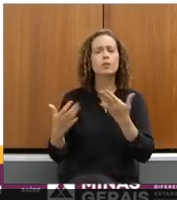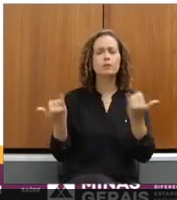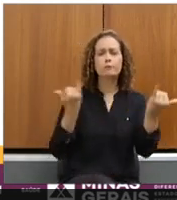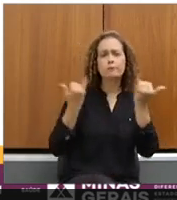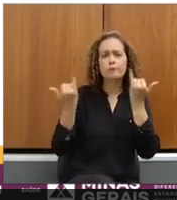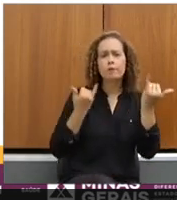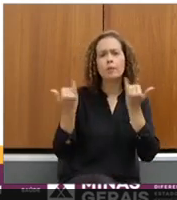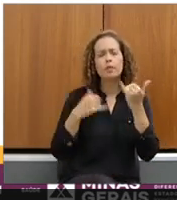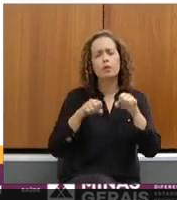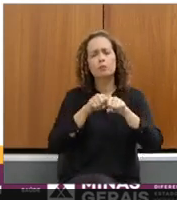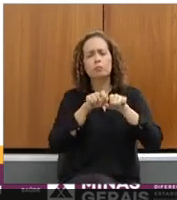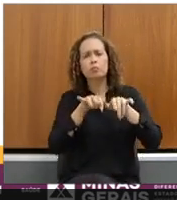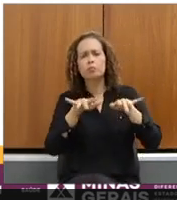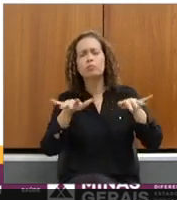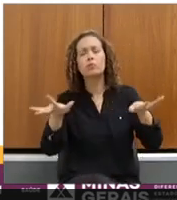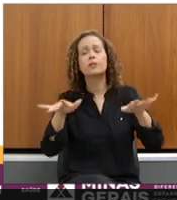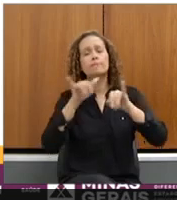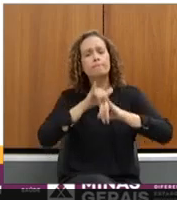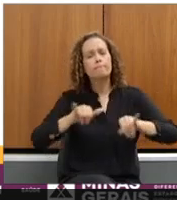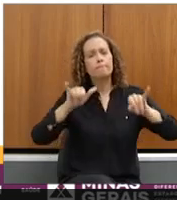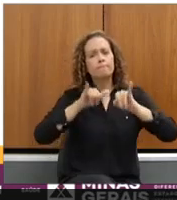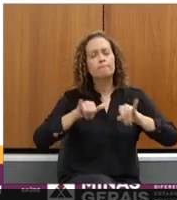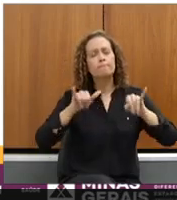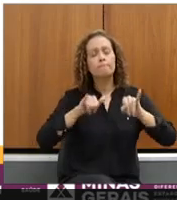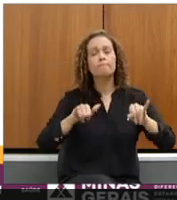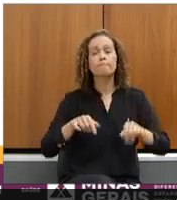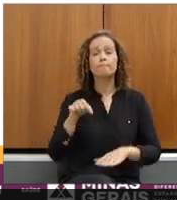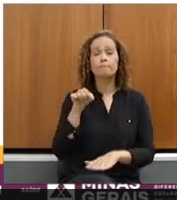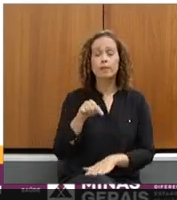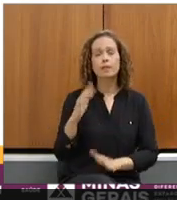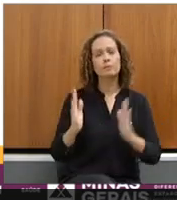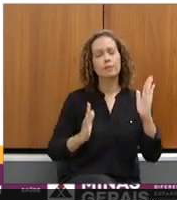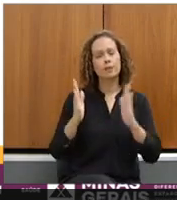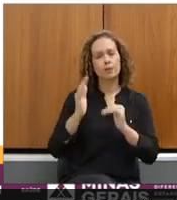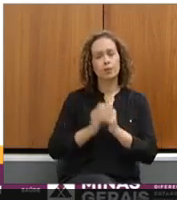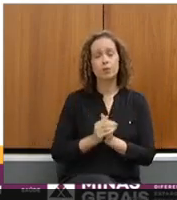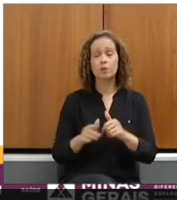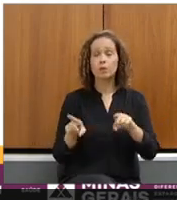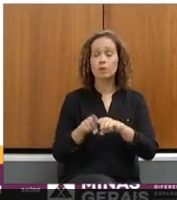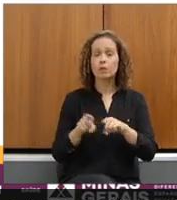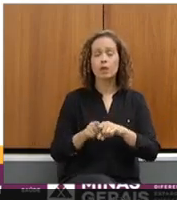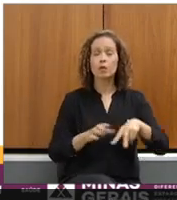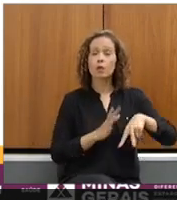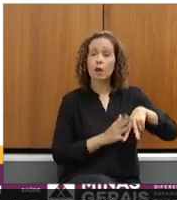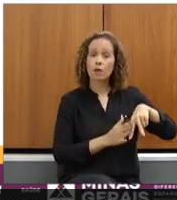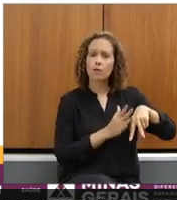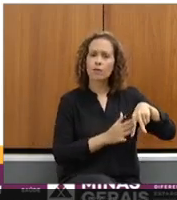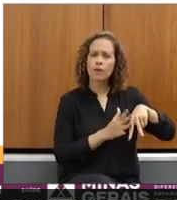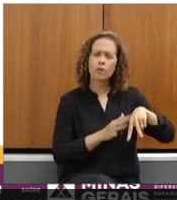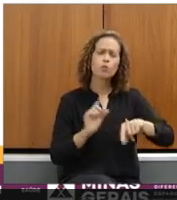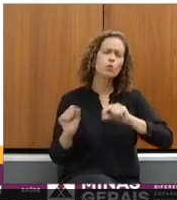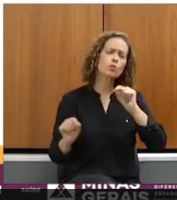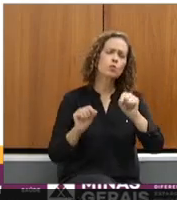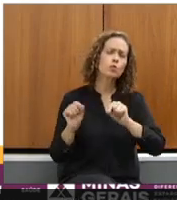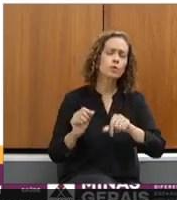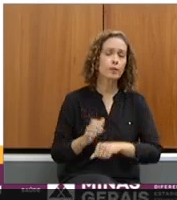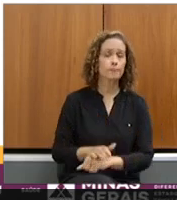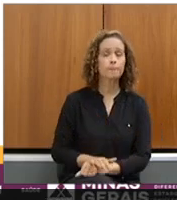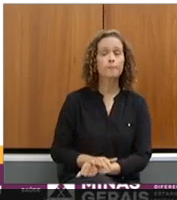informação na condução dessa crise e atenção ao enfermo né do que que nós buscamos